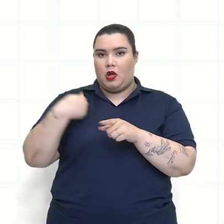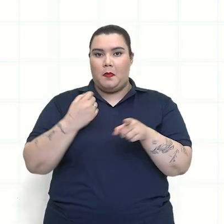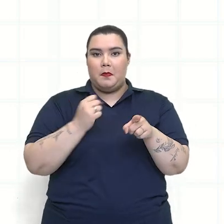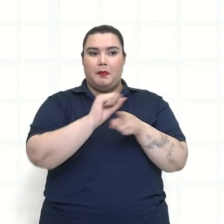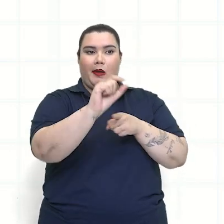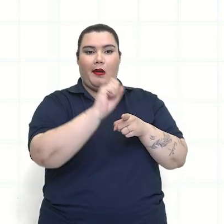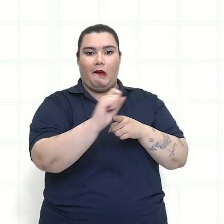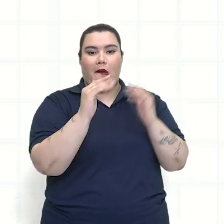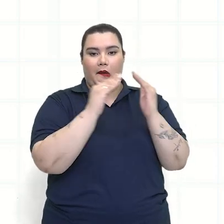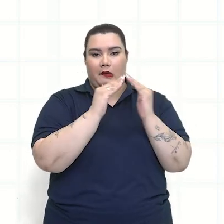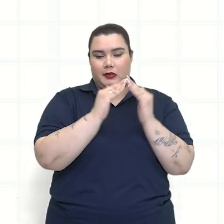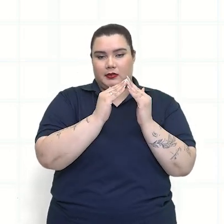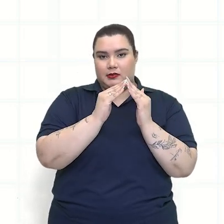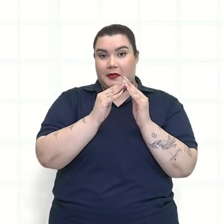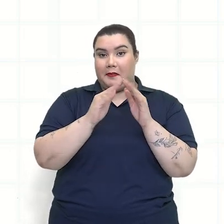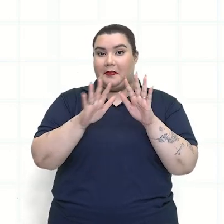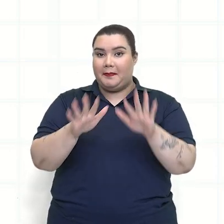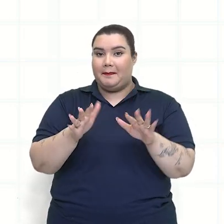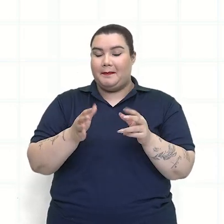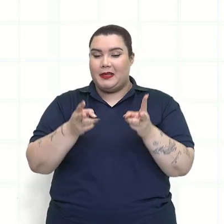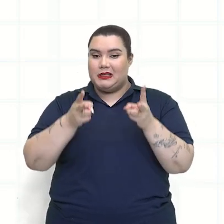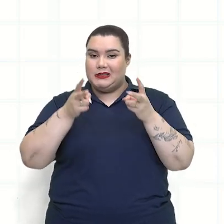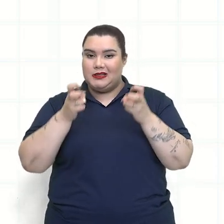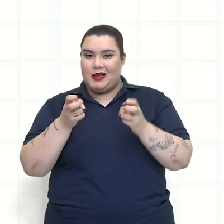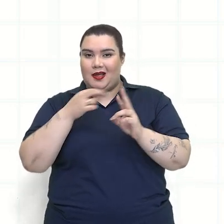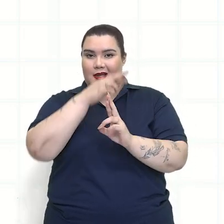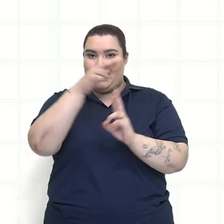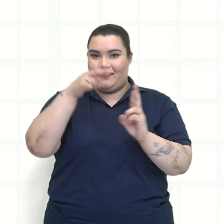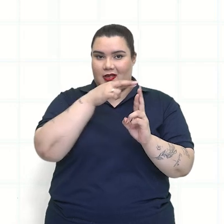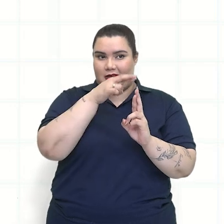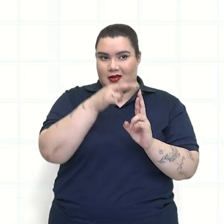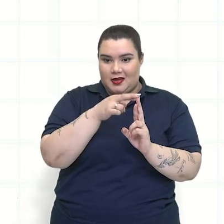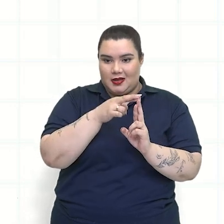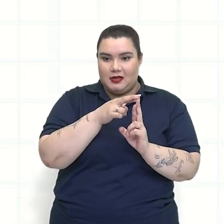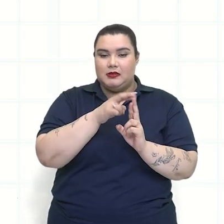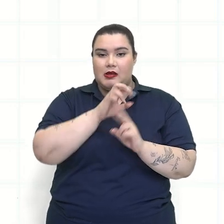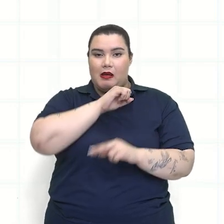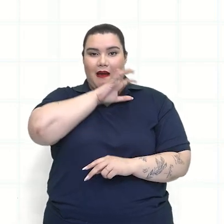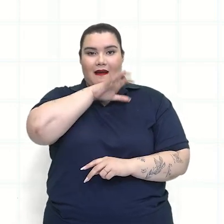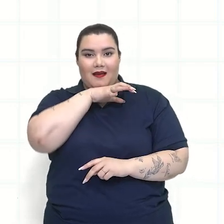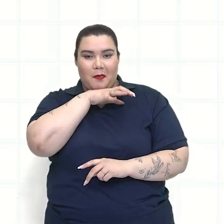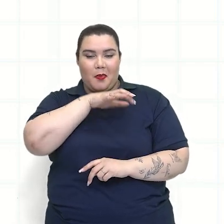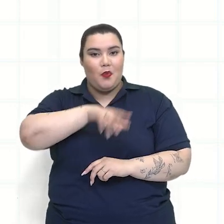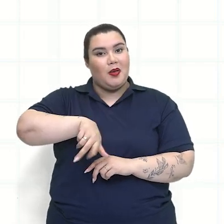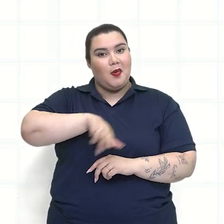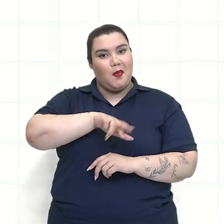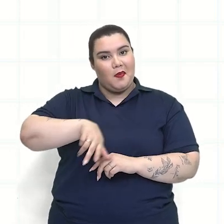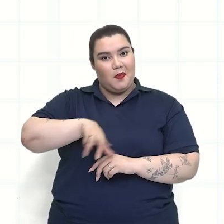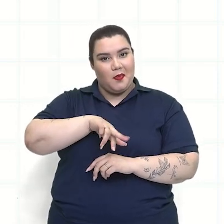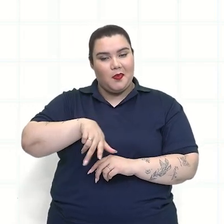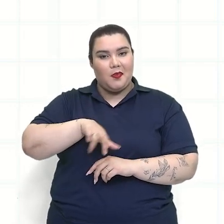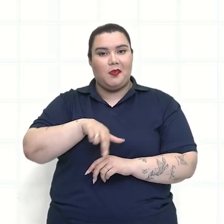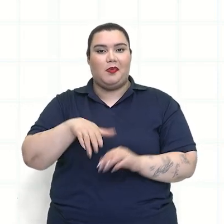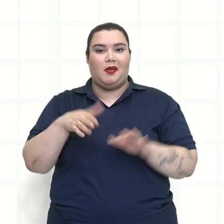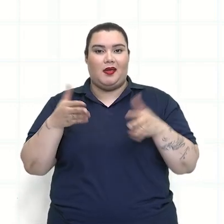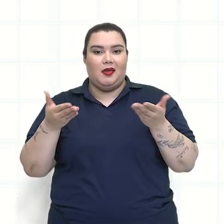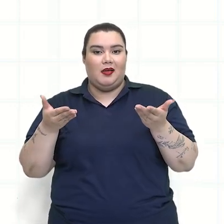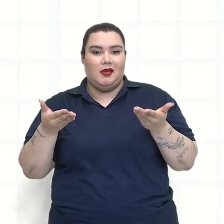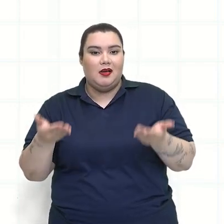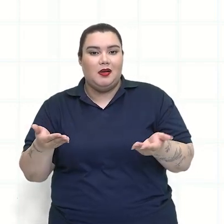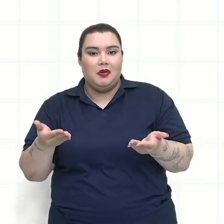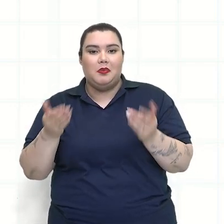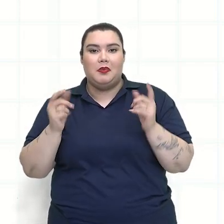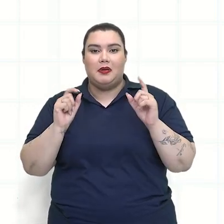gente observa que não está se referindo, gente, ao animal, né? Então, aqui ela